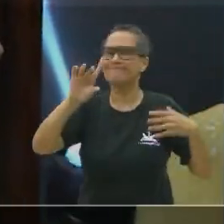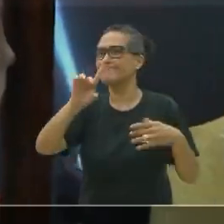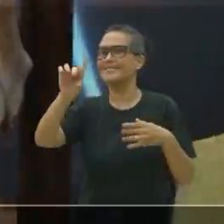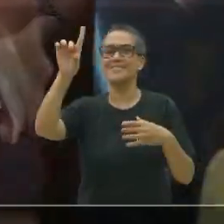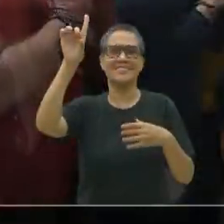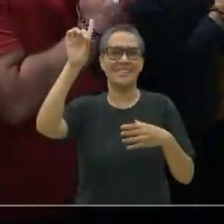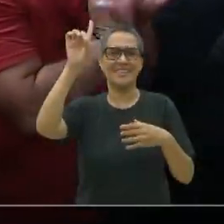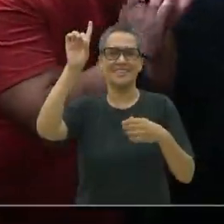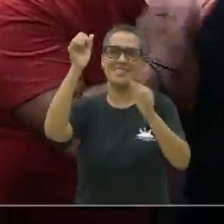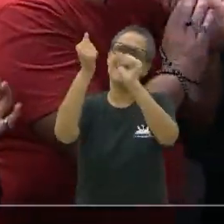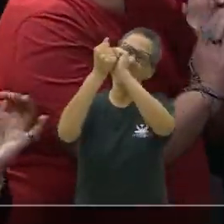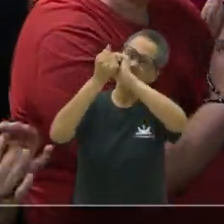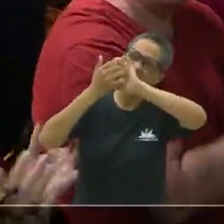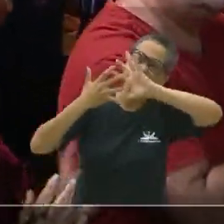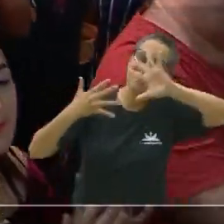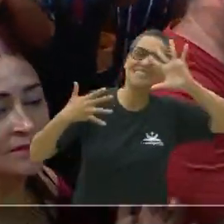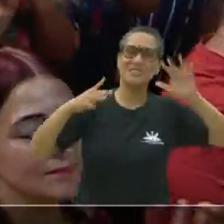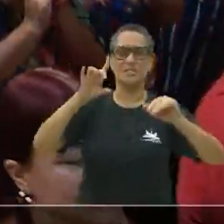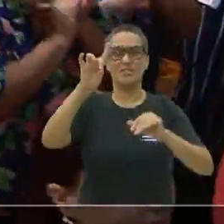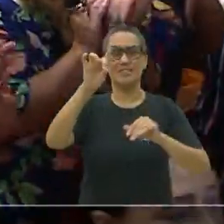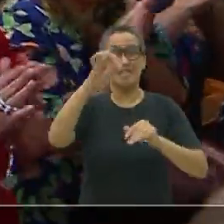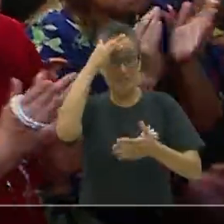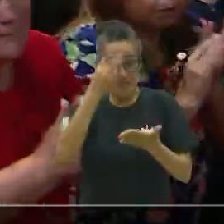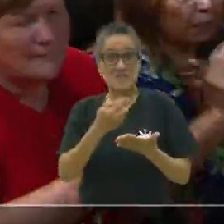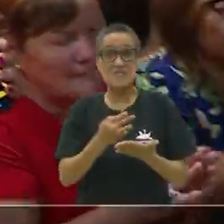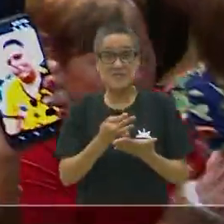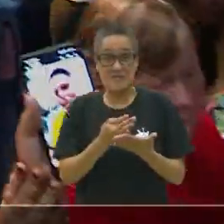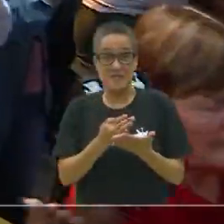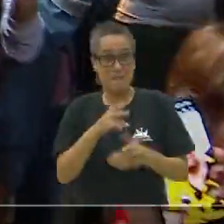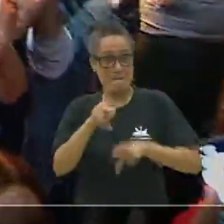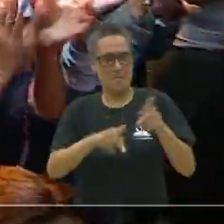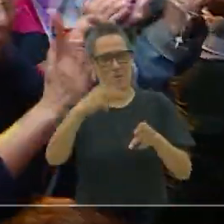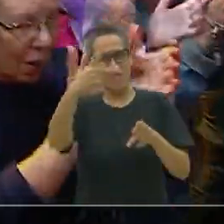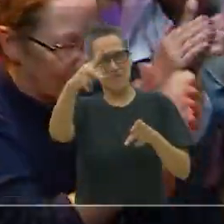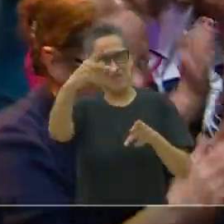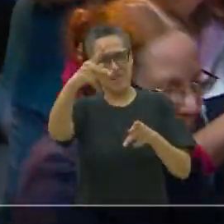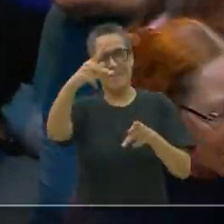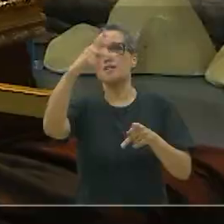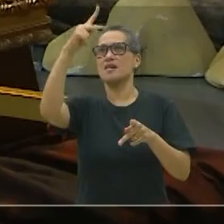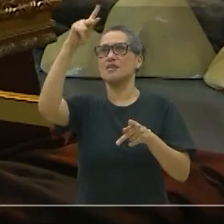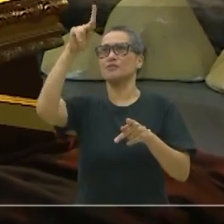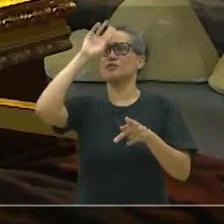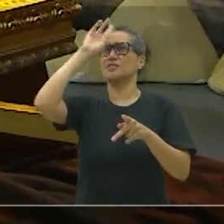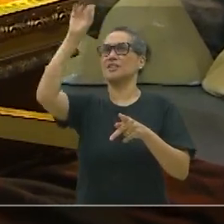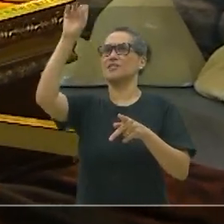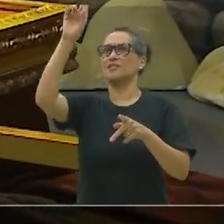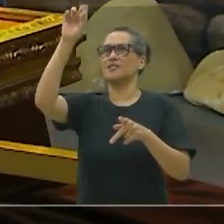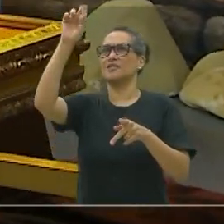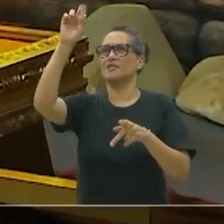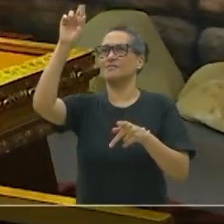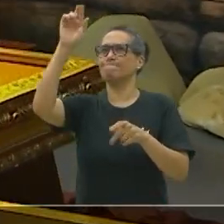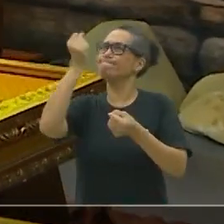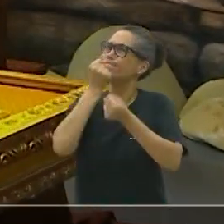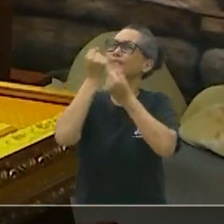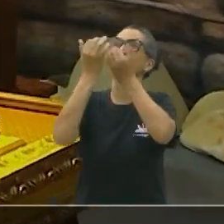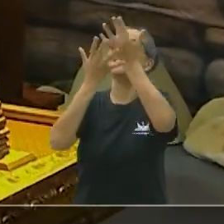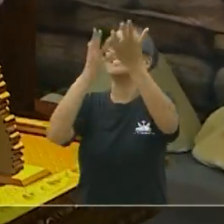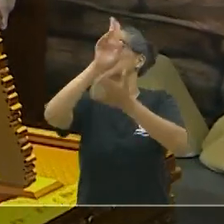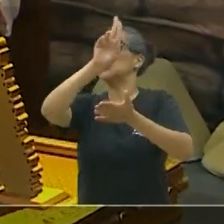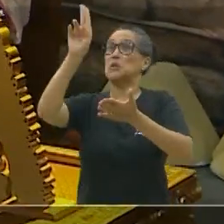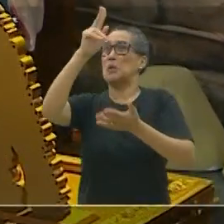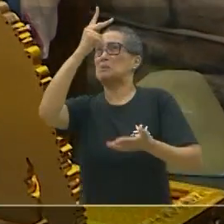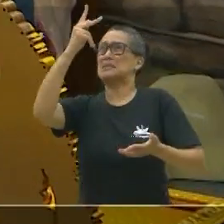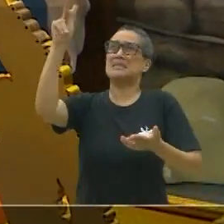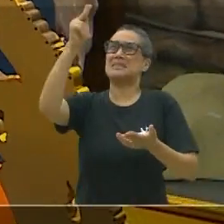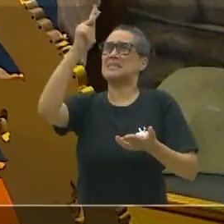Deus. É a fé do teu povo sendo renovada, Senhor. Bendito seja o teu santo nome